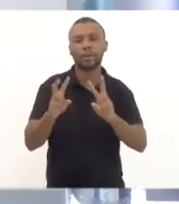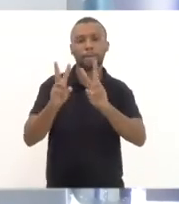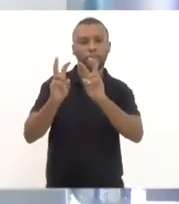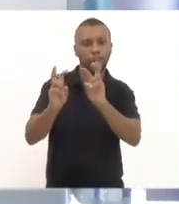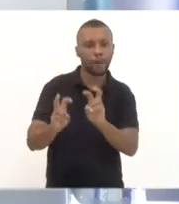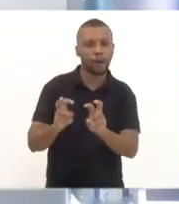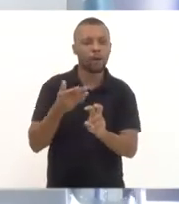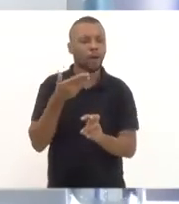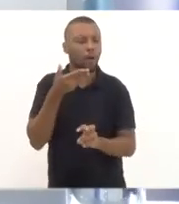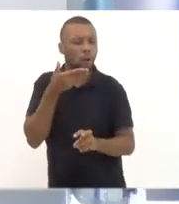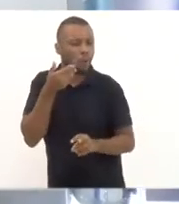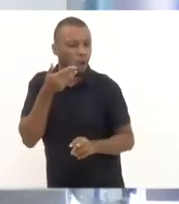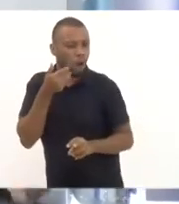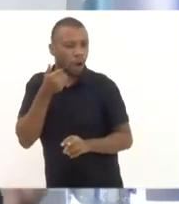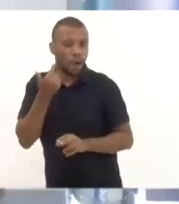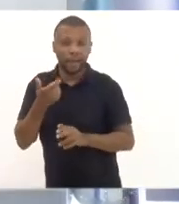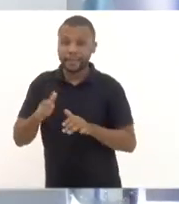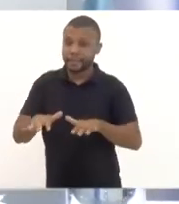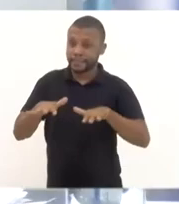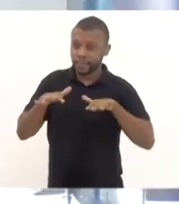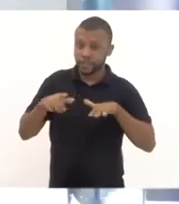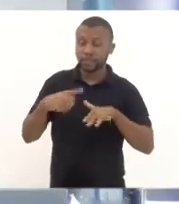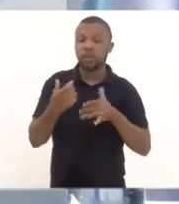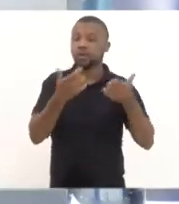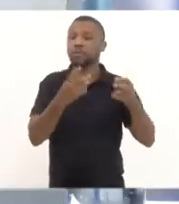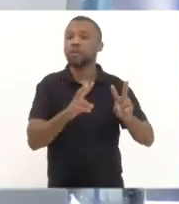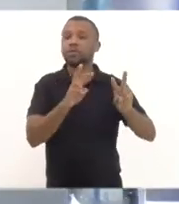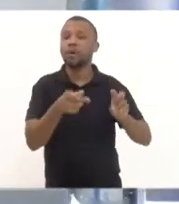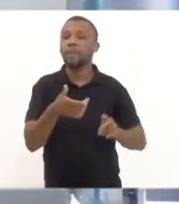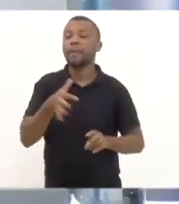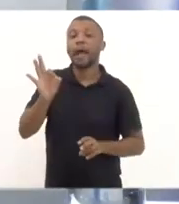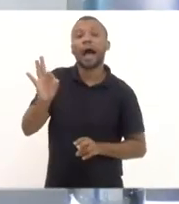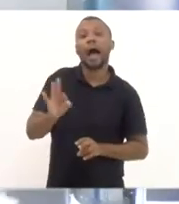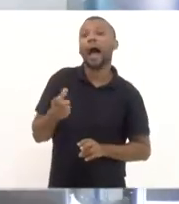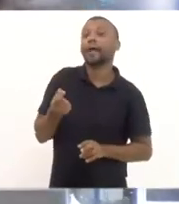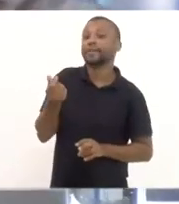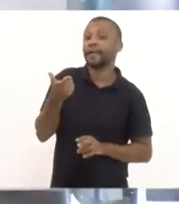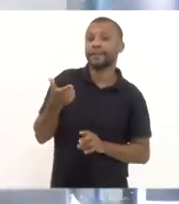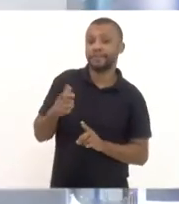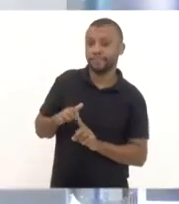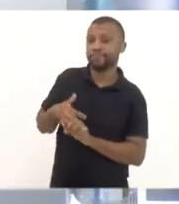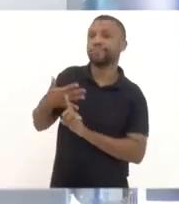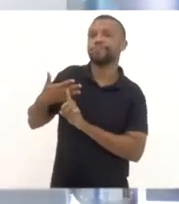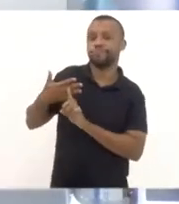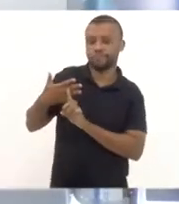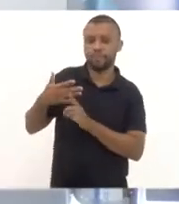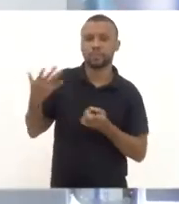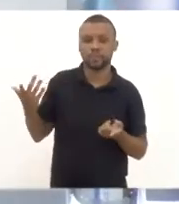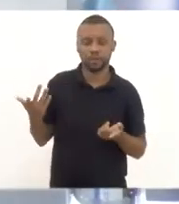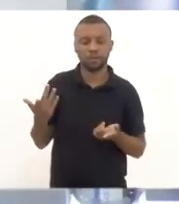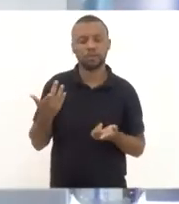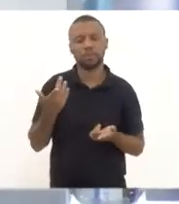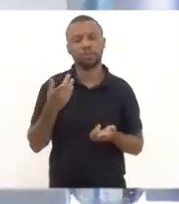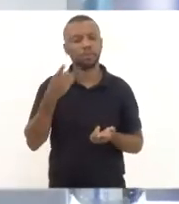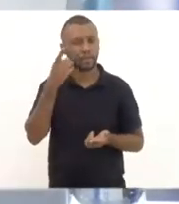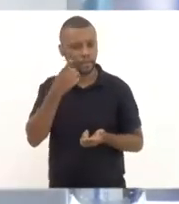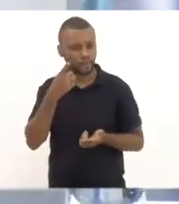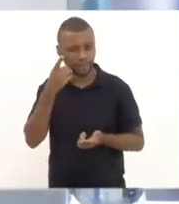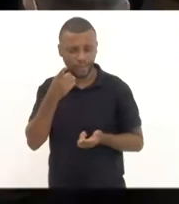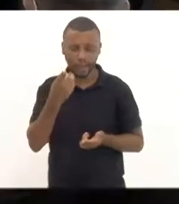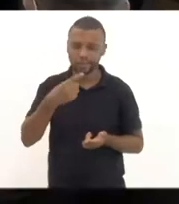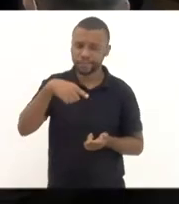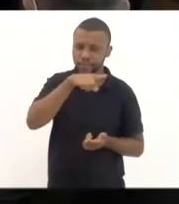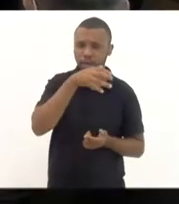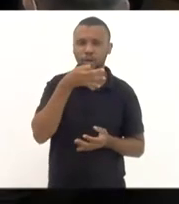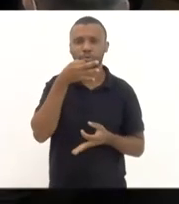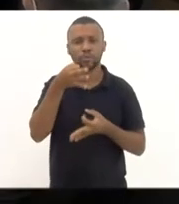melhorar nessa audiência pública para tratar da questão da tarifa é por todos os povos e Júlia por causa waldeck e o mastro em mim sugeriu também